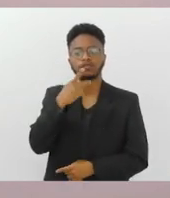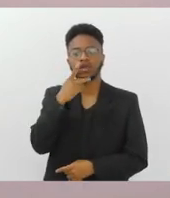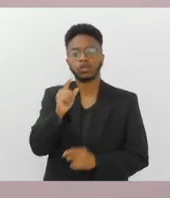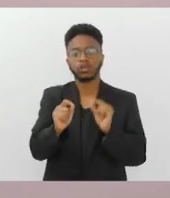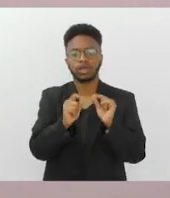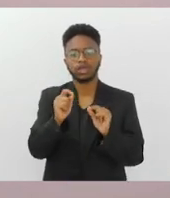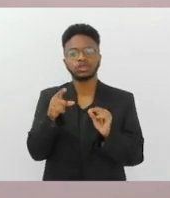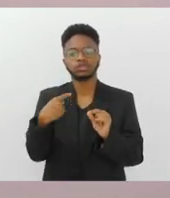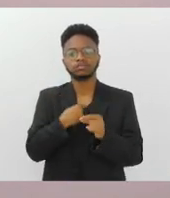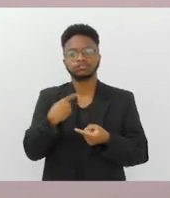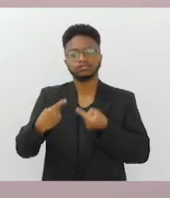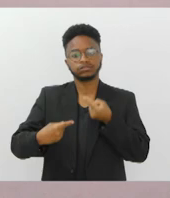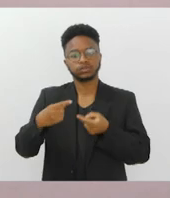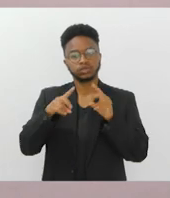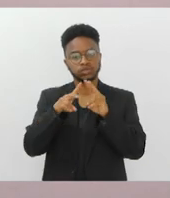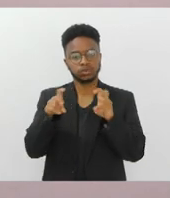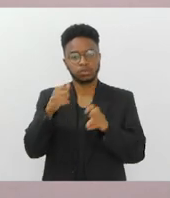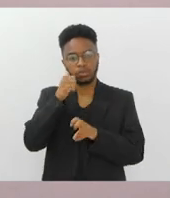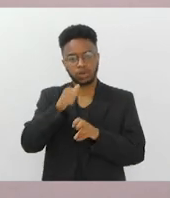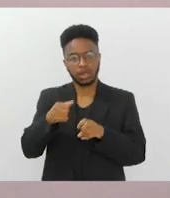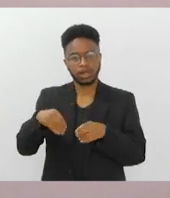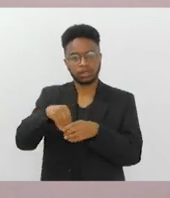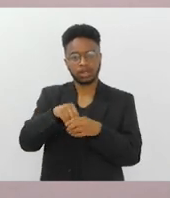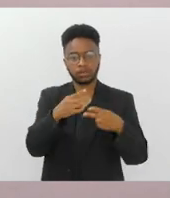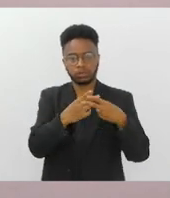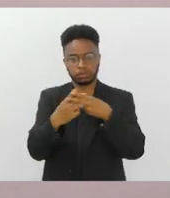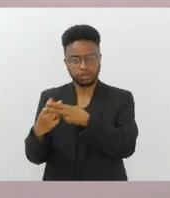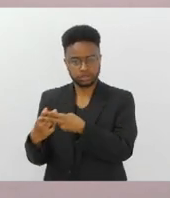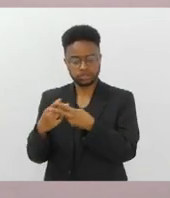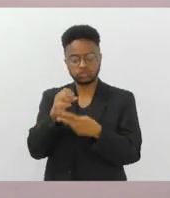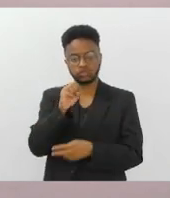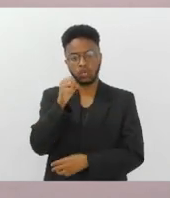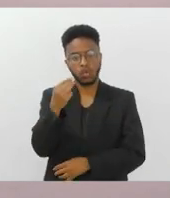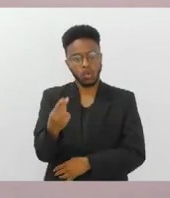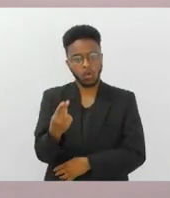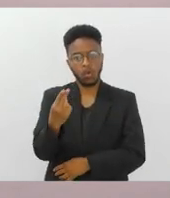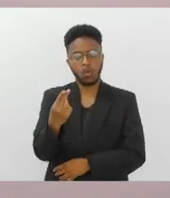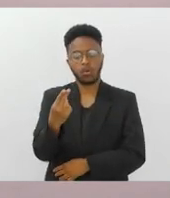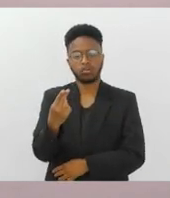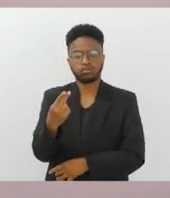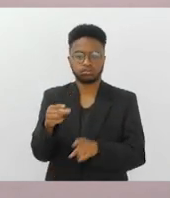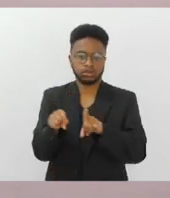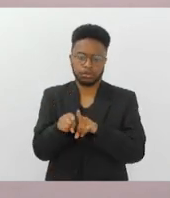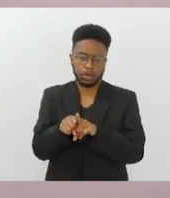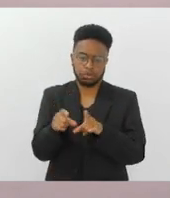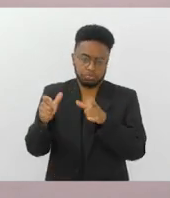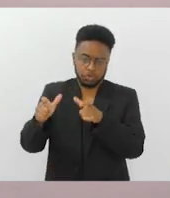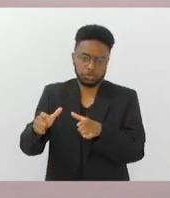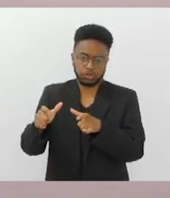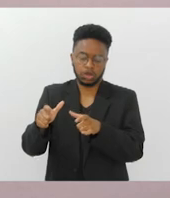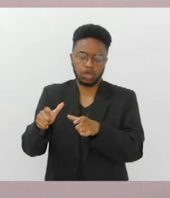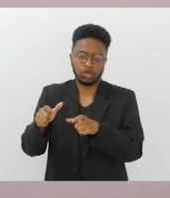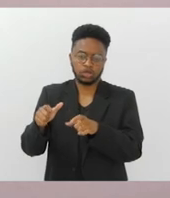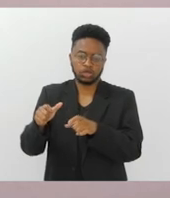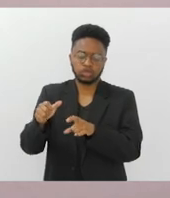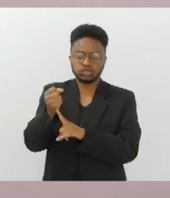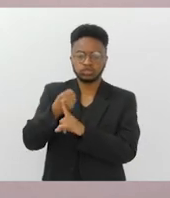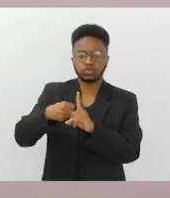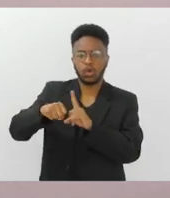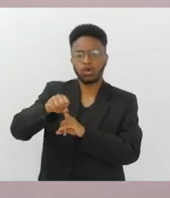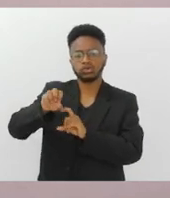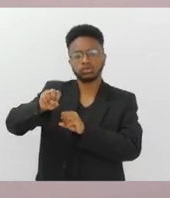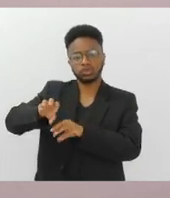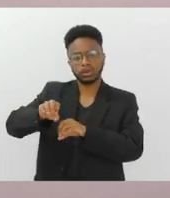de mulheres que estão no sistema prisional ou no sistema até socioeducativo, sempre lembrar